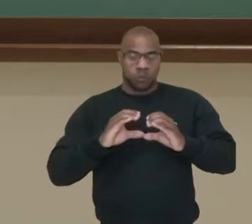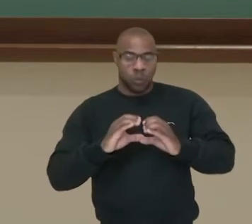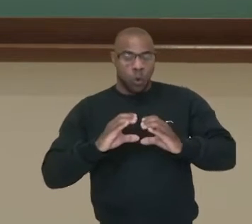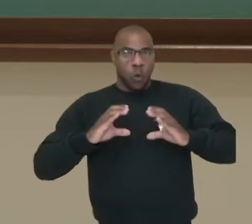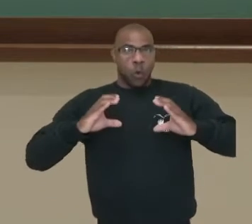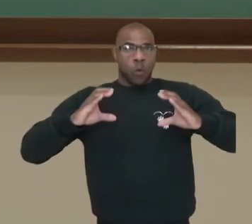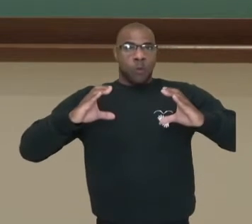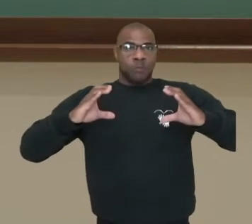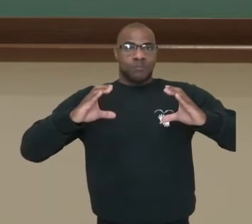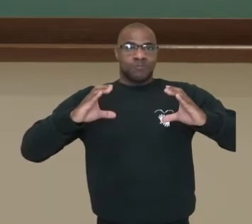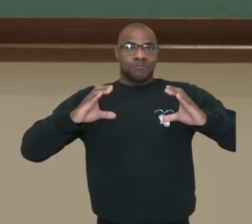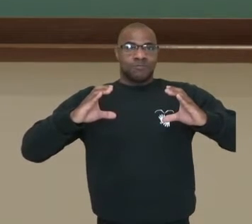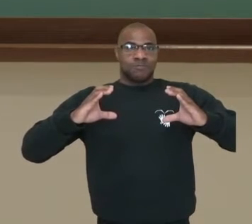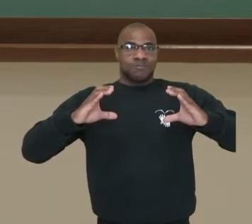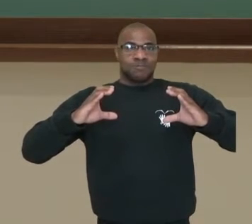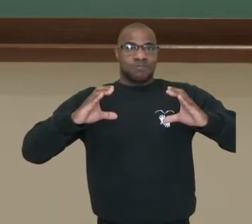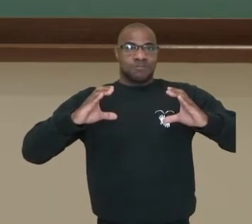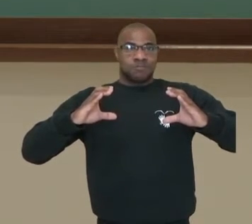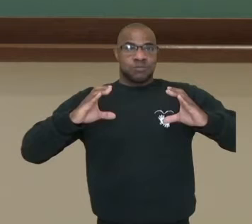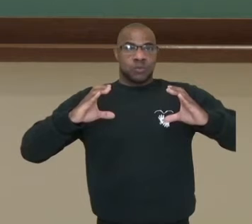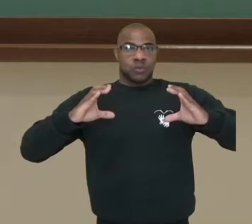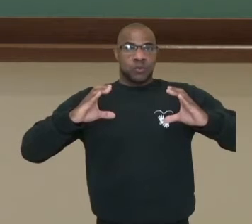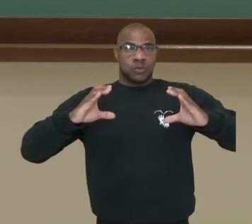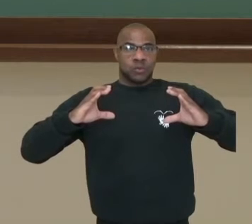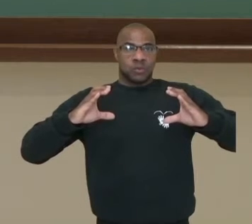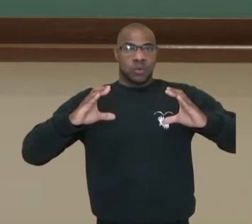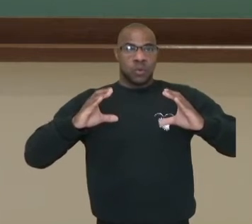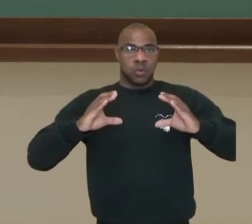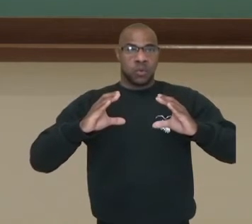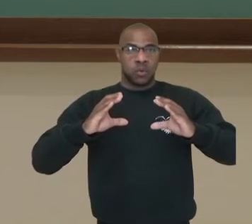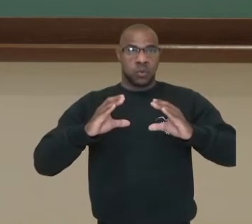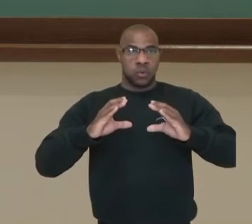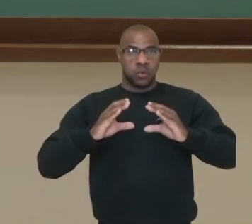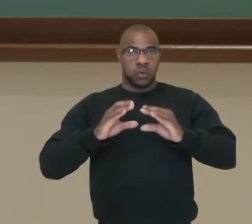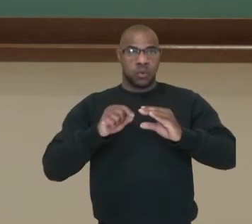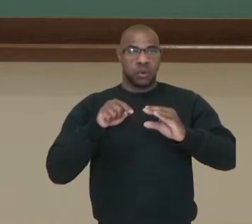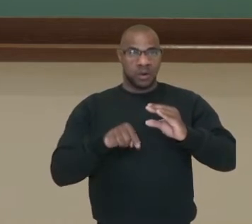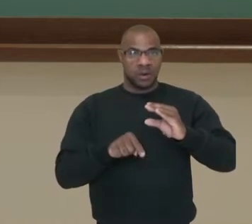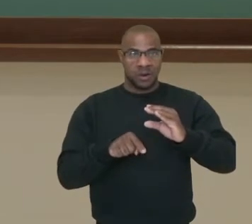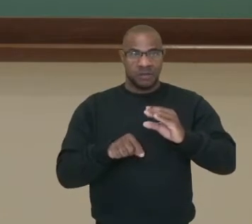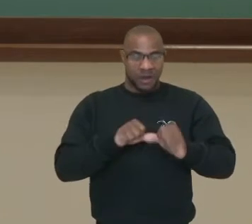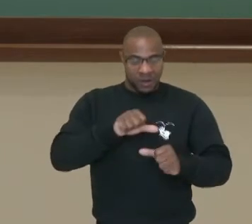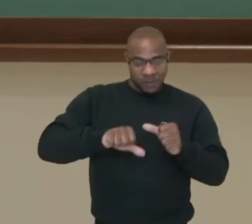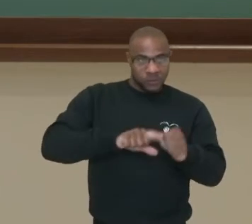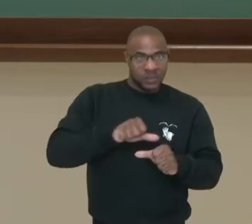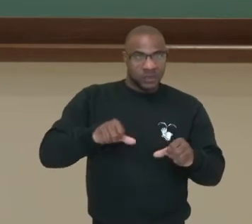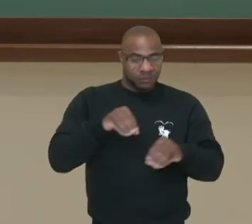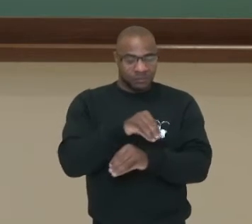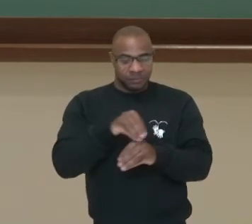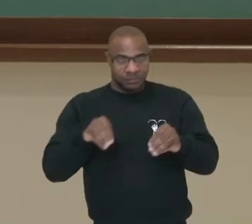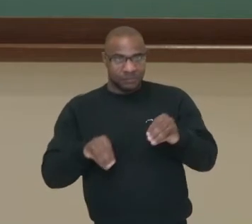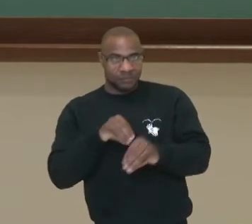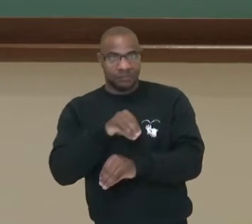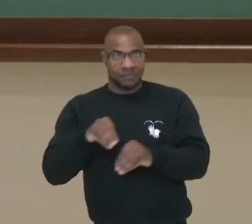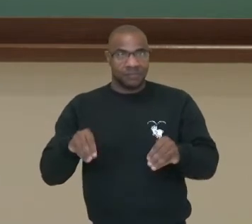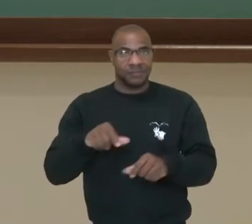ó, conforme ele vai enchendo e vai esvaziando, o diafragma vai mudando de posição,